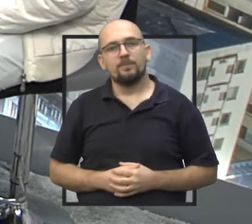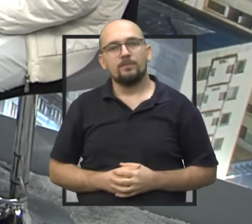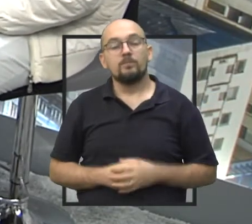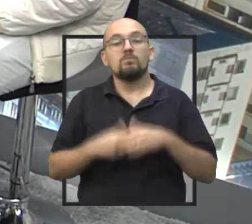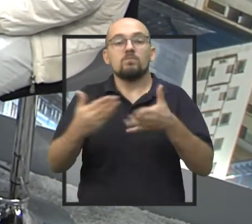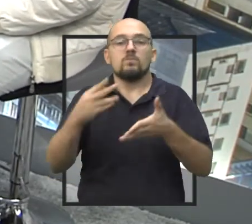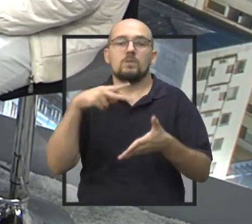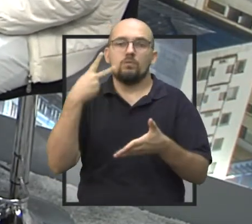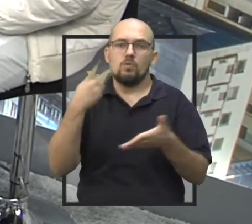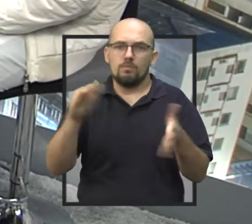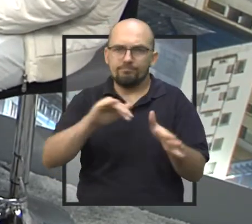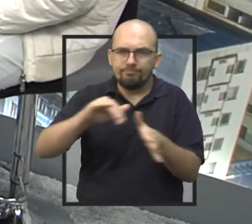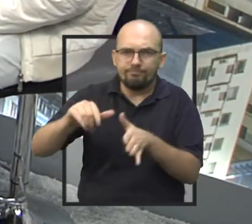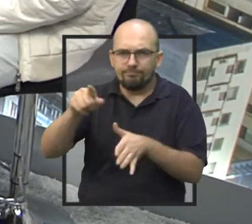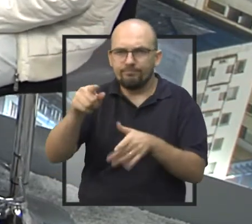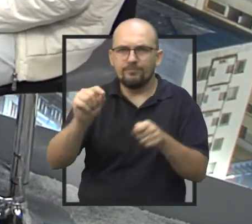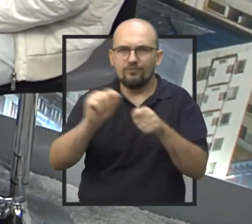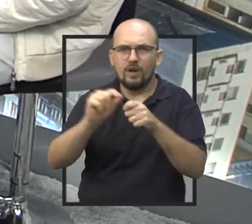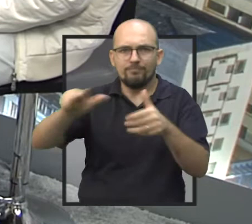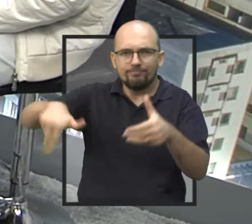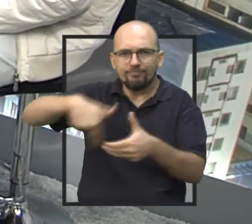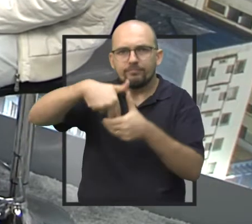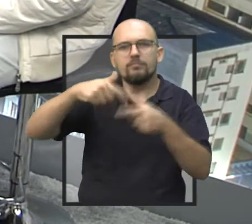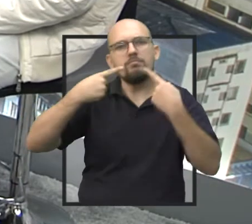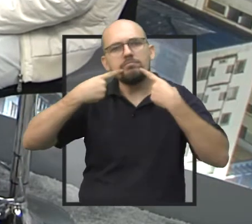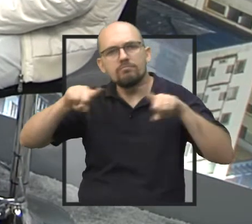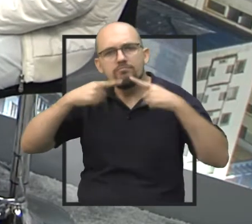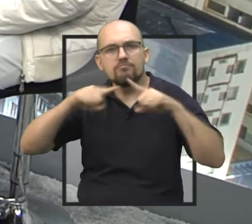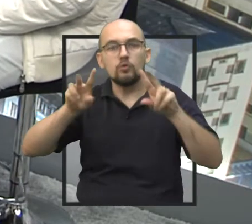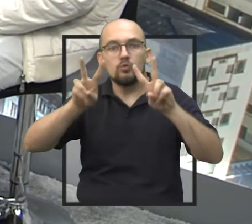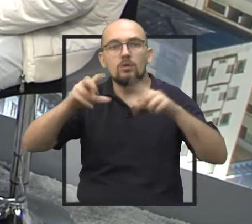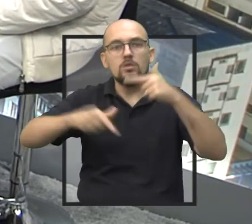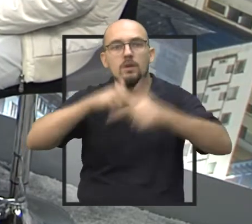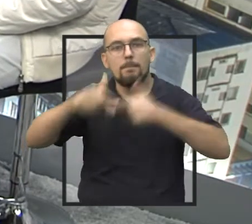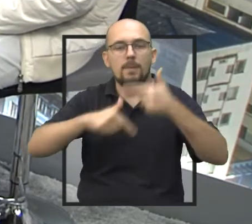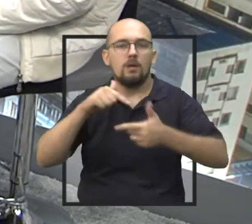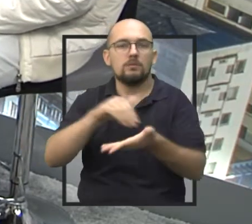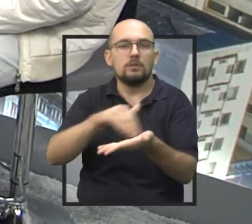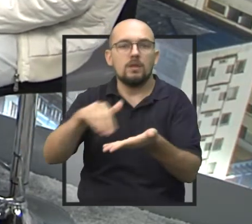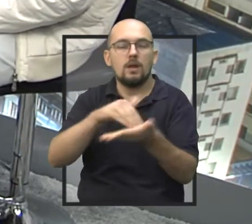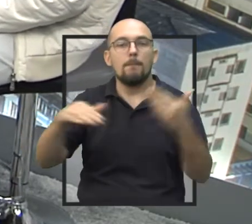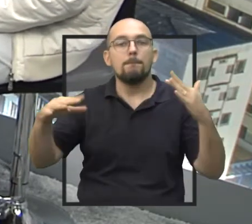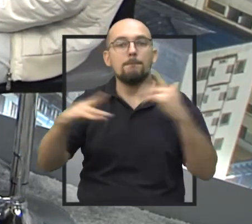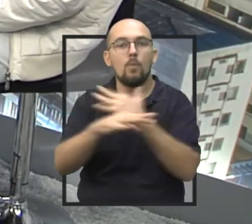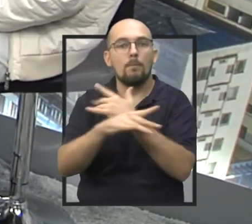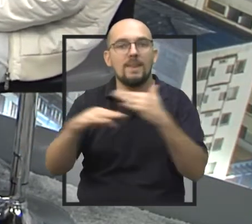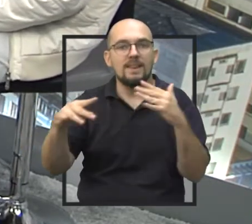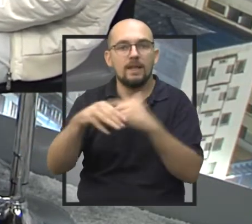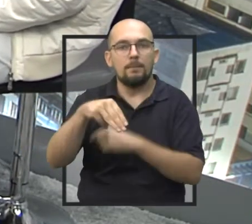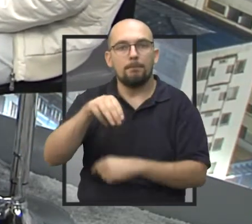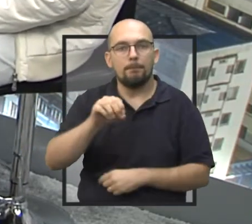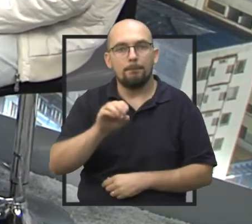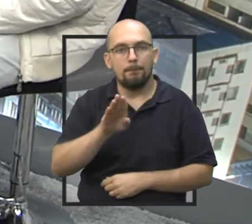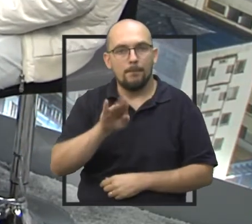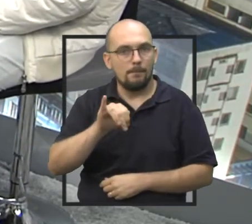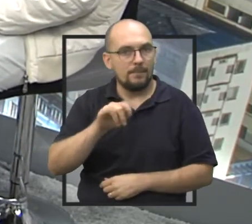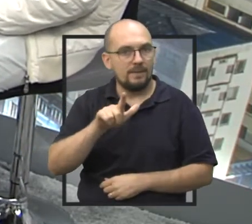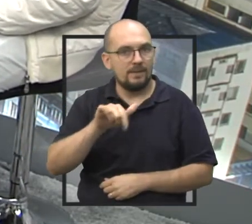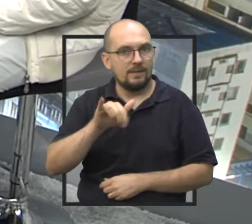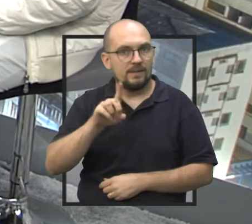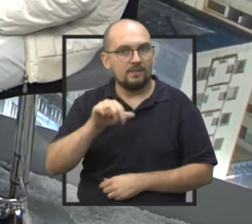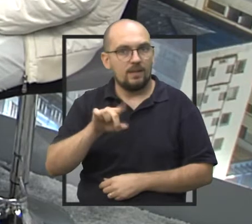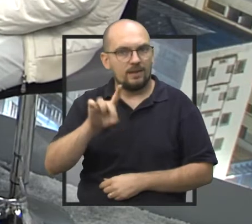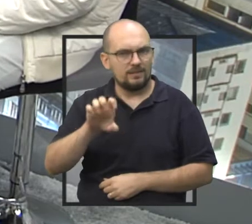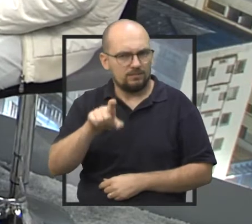reclamações frequentes na tribuna da casa quanto ao trabalho do secretário de Mobilidade Urbana. O senhor acha que